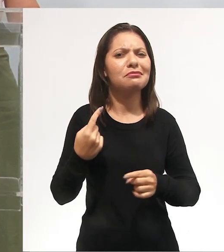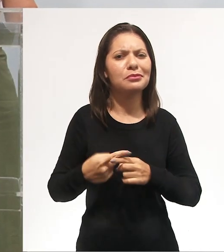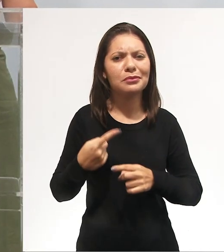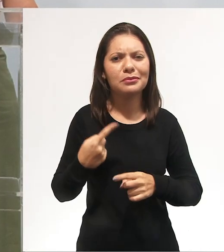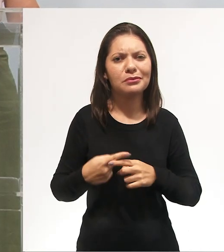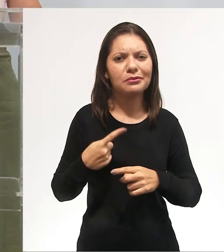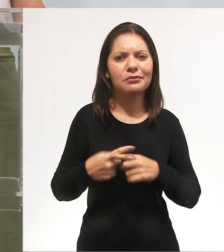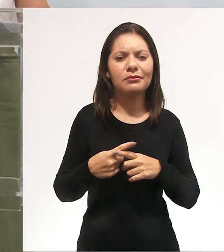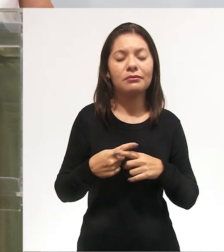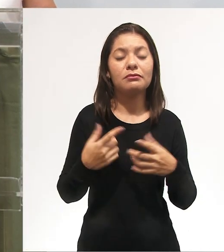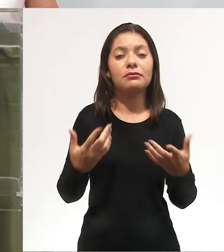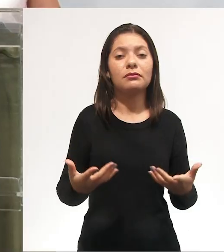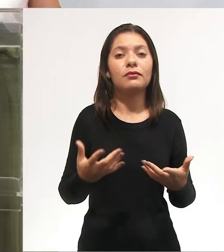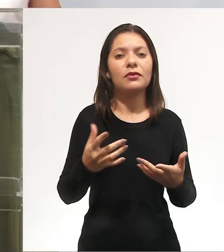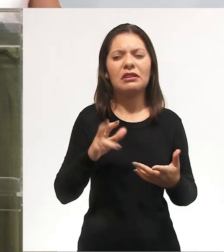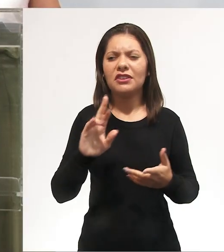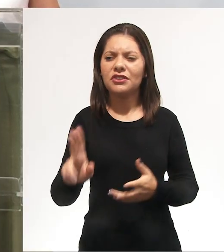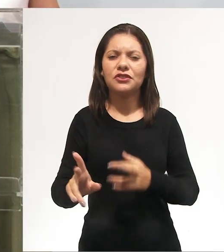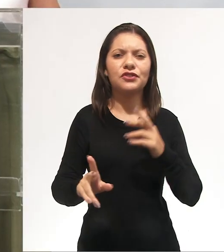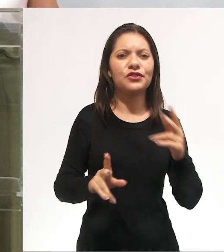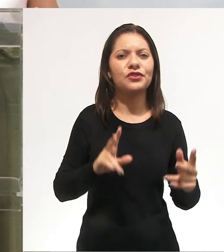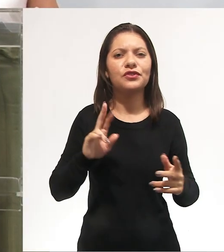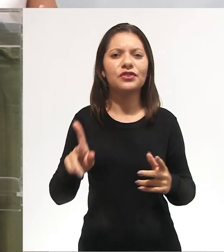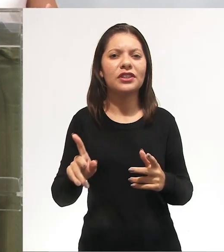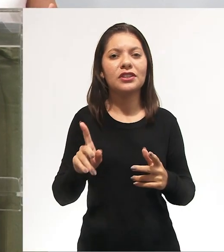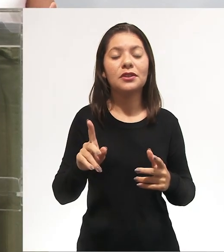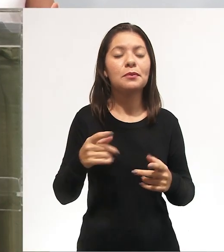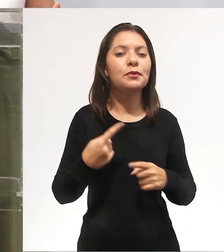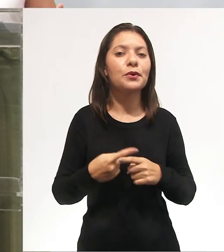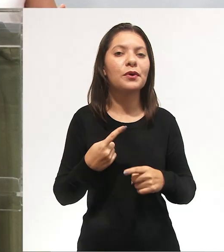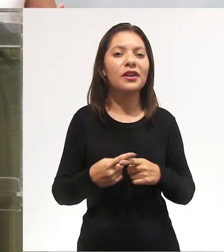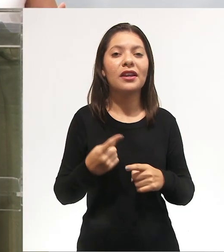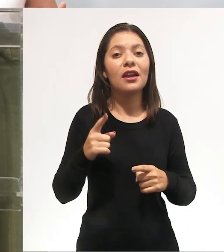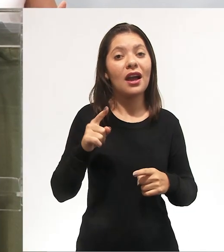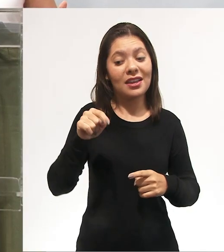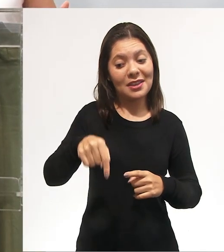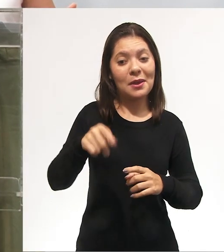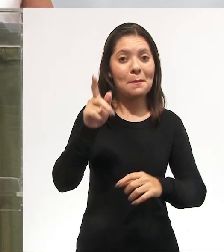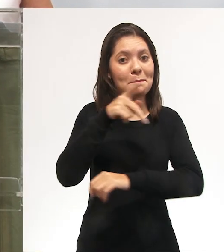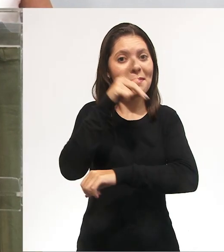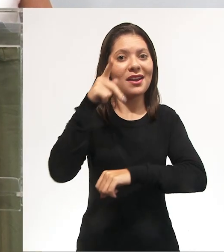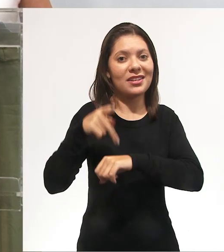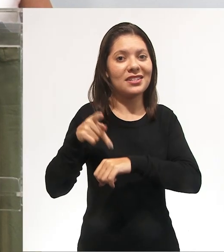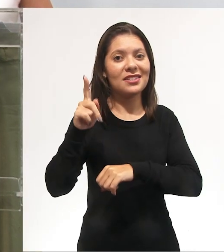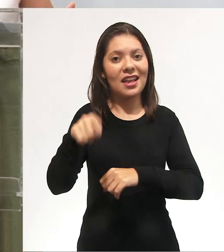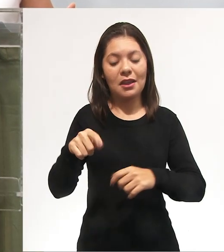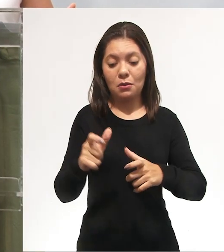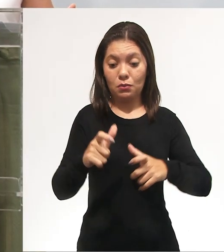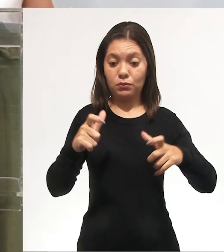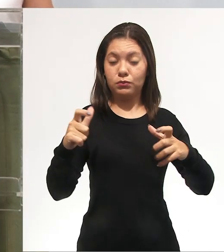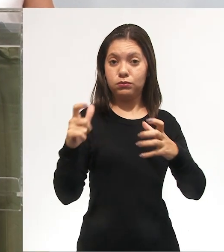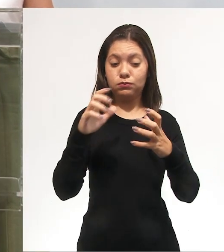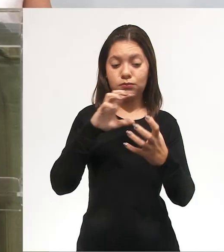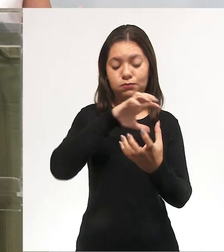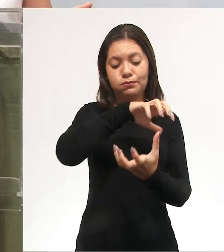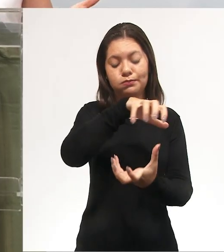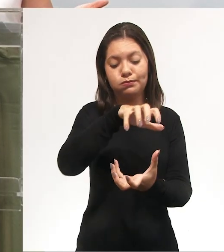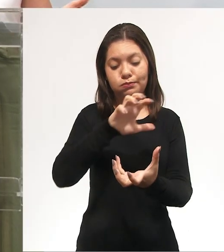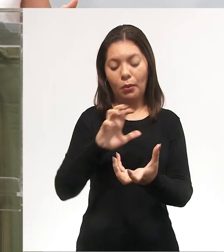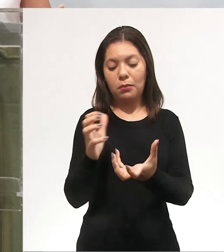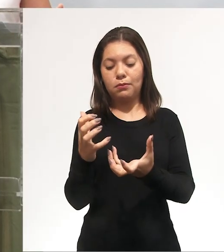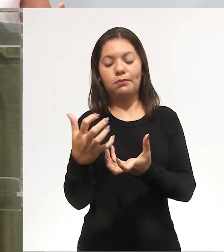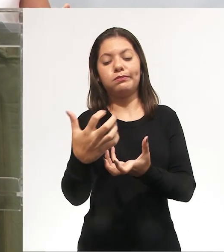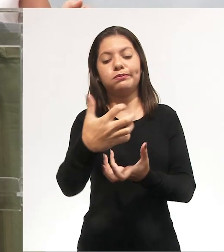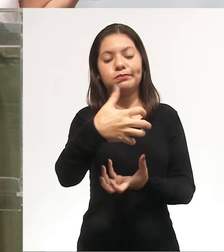dá, né? Então, a gente tem essas diferenças, a gente tem um país de tamanho continental, né? O